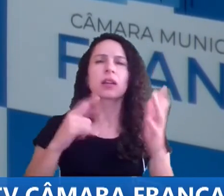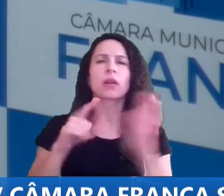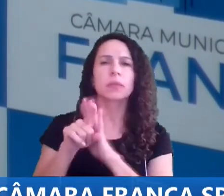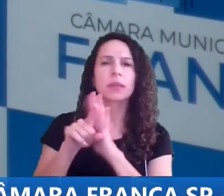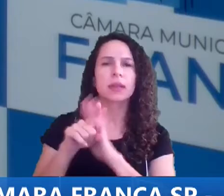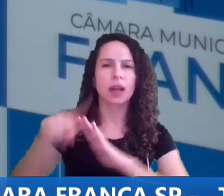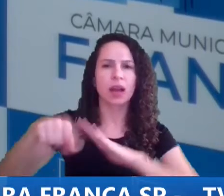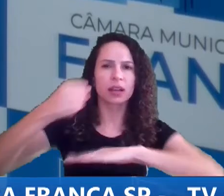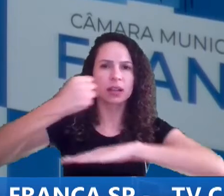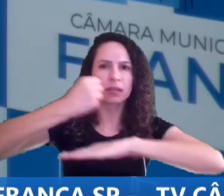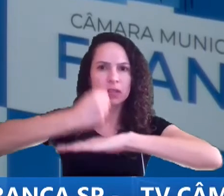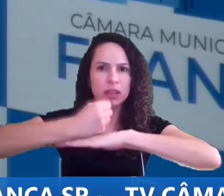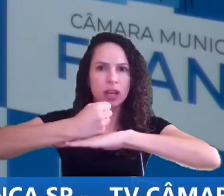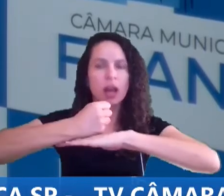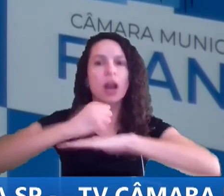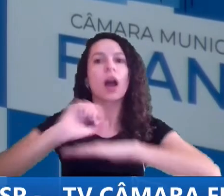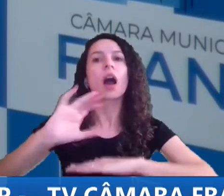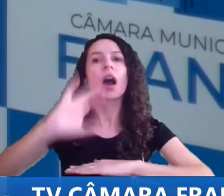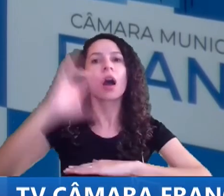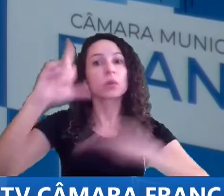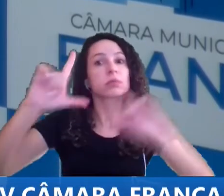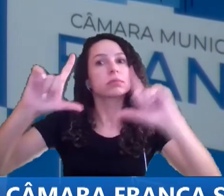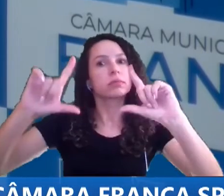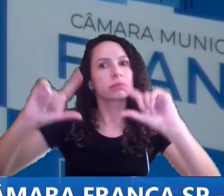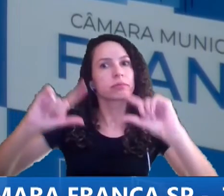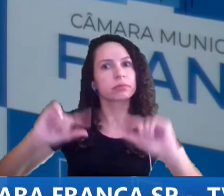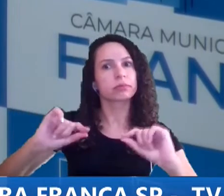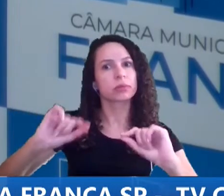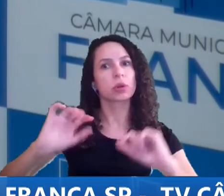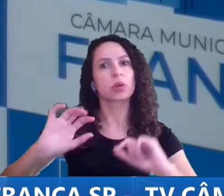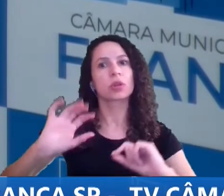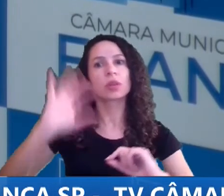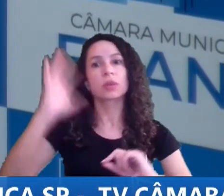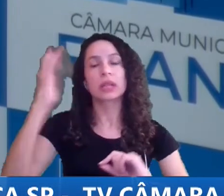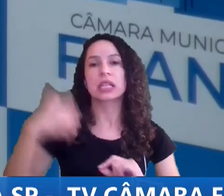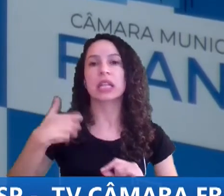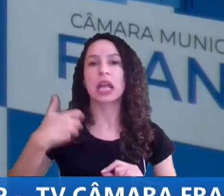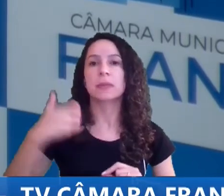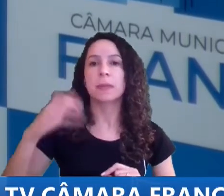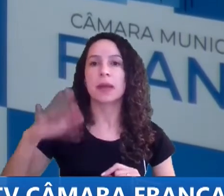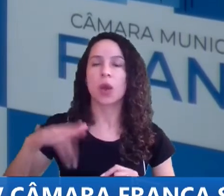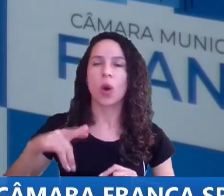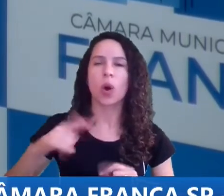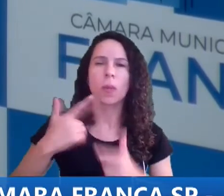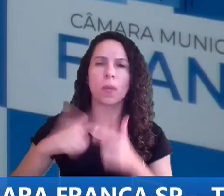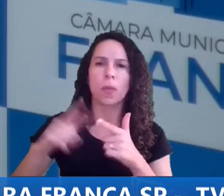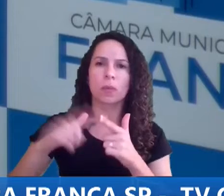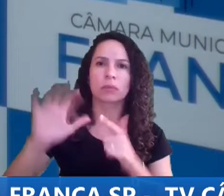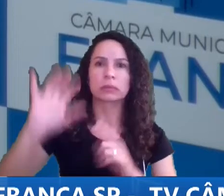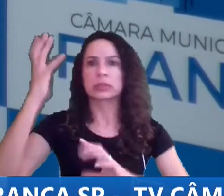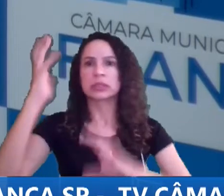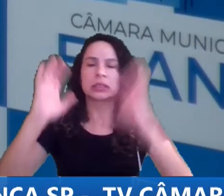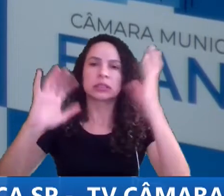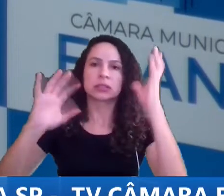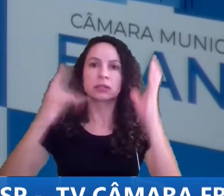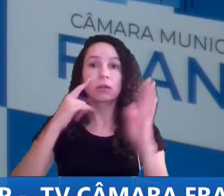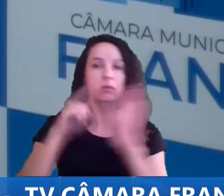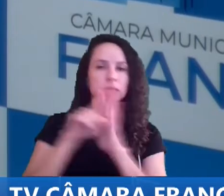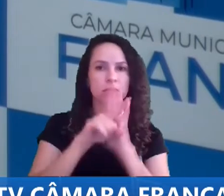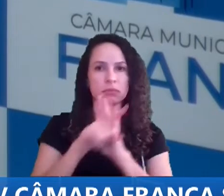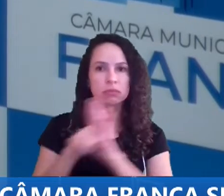houve uma redução da questão de acidentes de menores, principalmente a gente consegue fazer esse mapeamento em